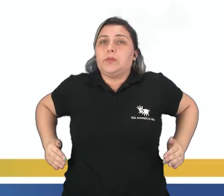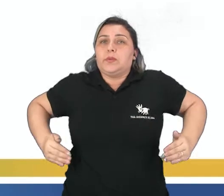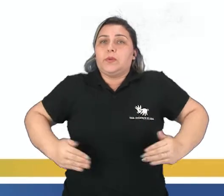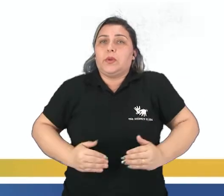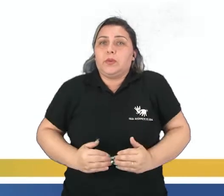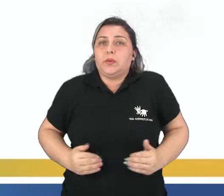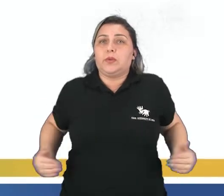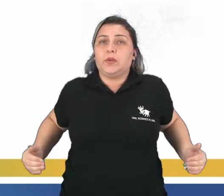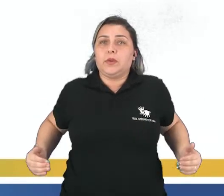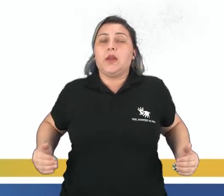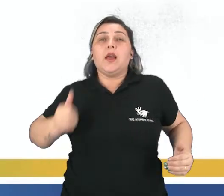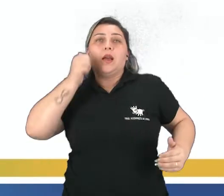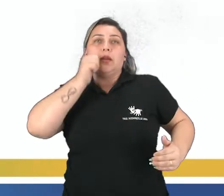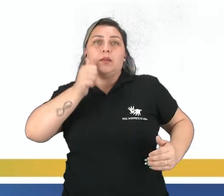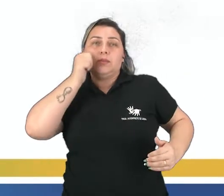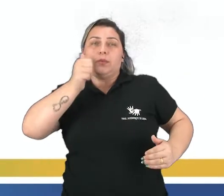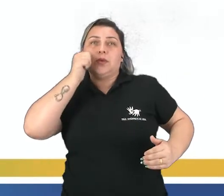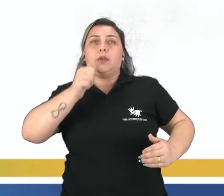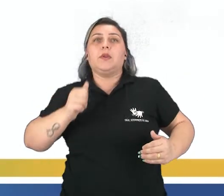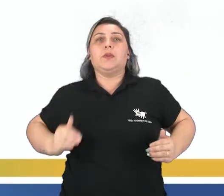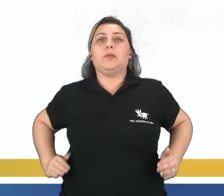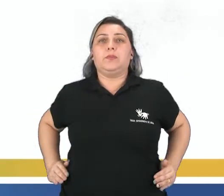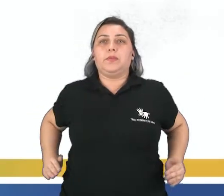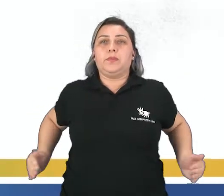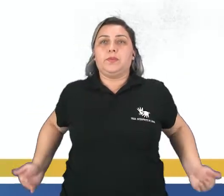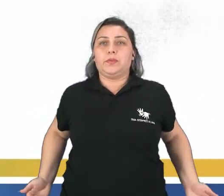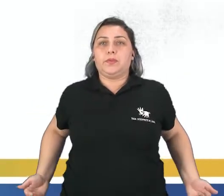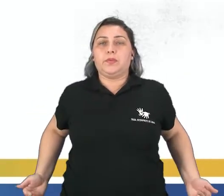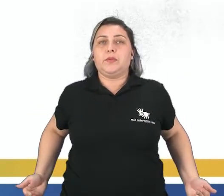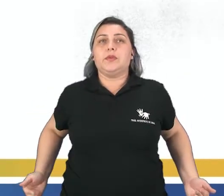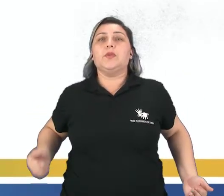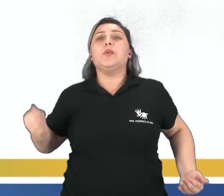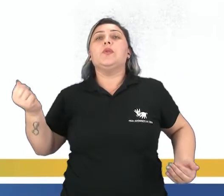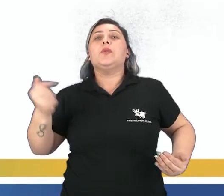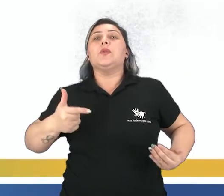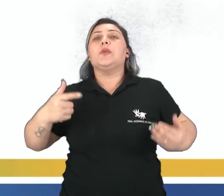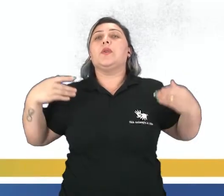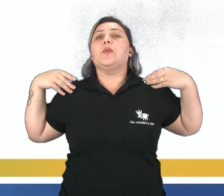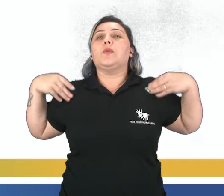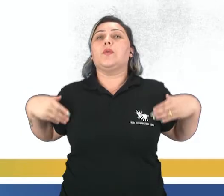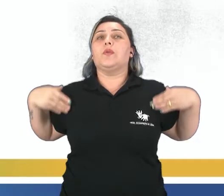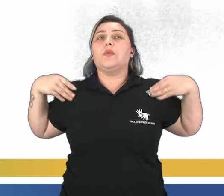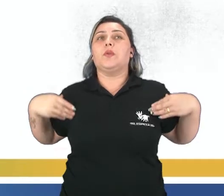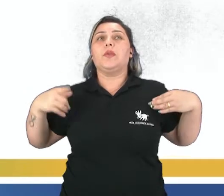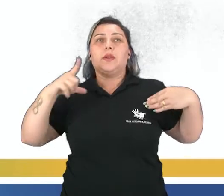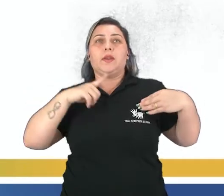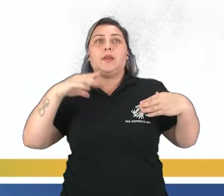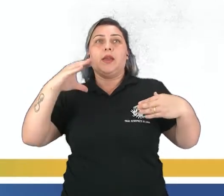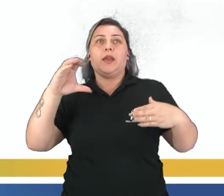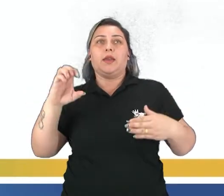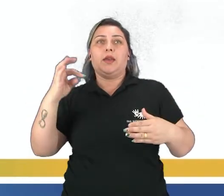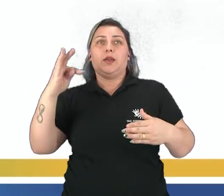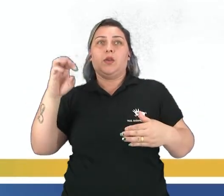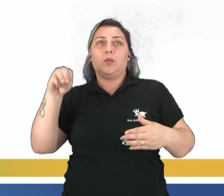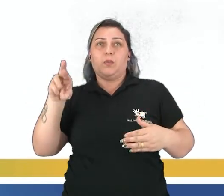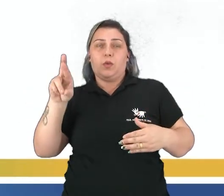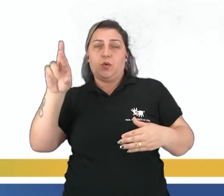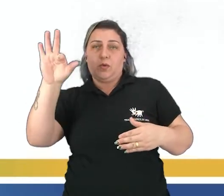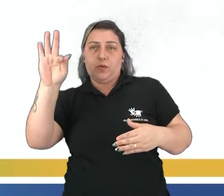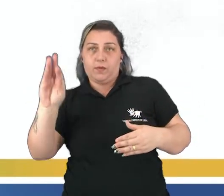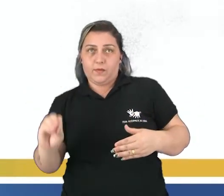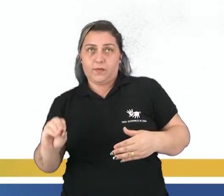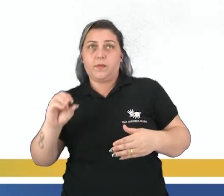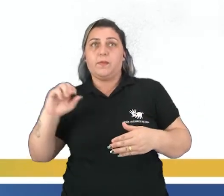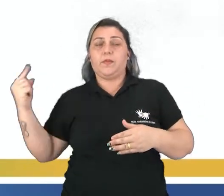e larga, enquanto as mulheres, quadris mais largos que os ombros. Nós temos os ectomorfos, né, que por sua